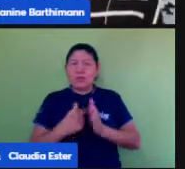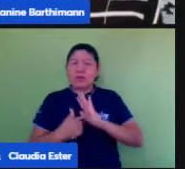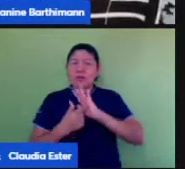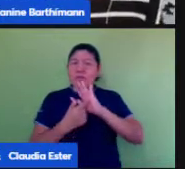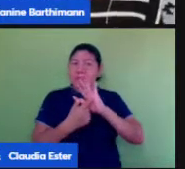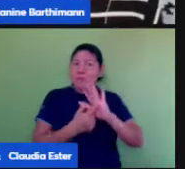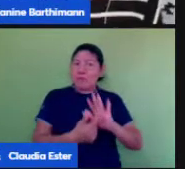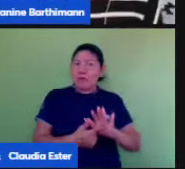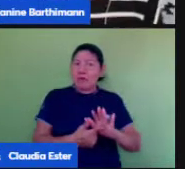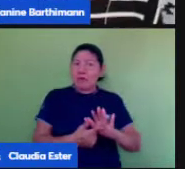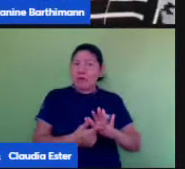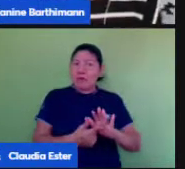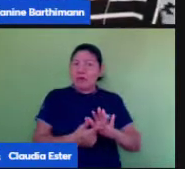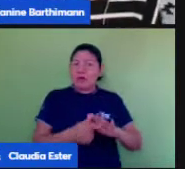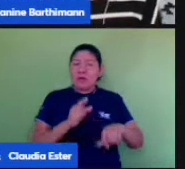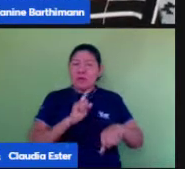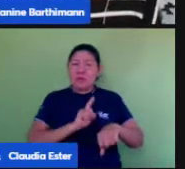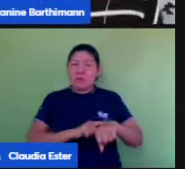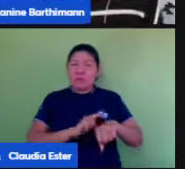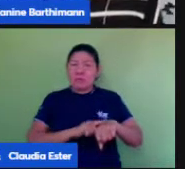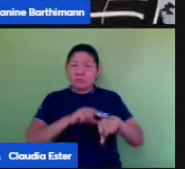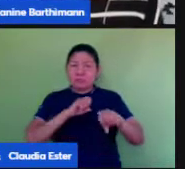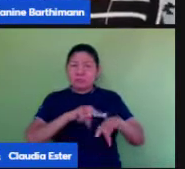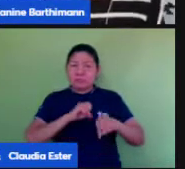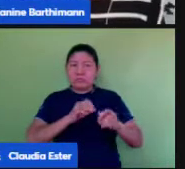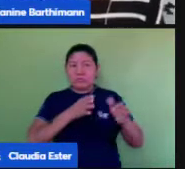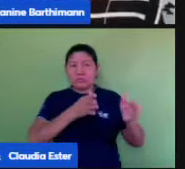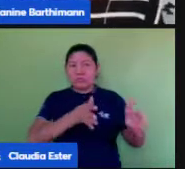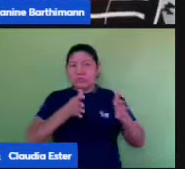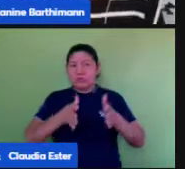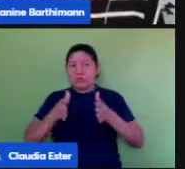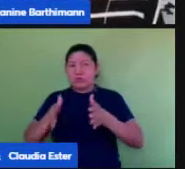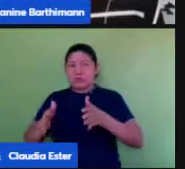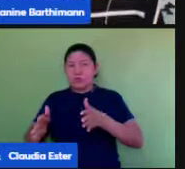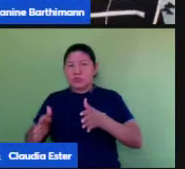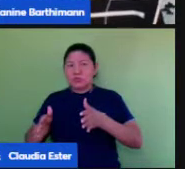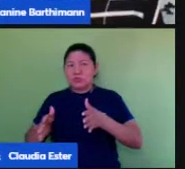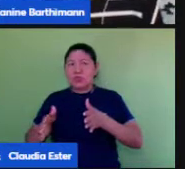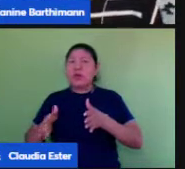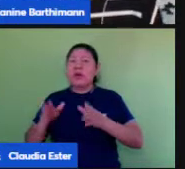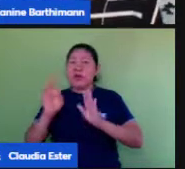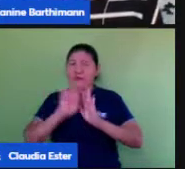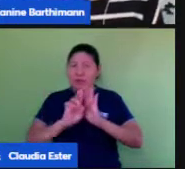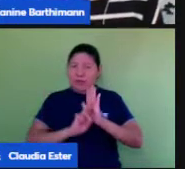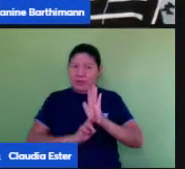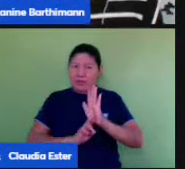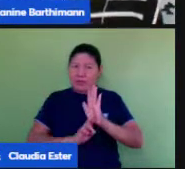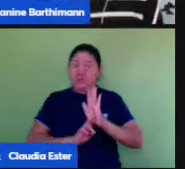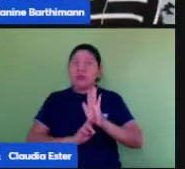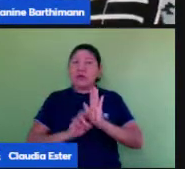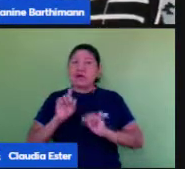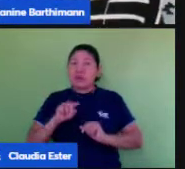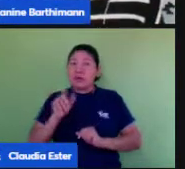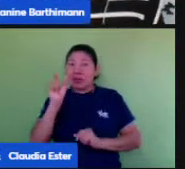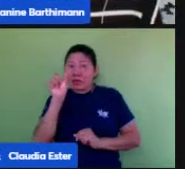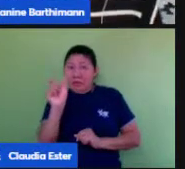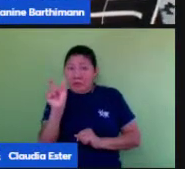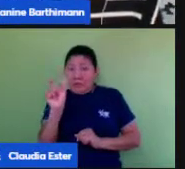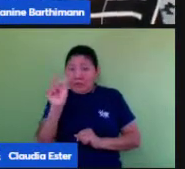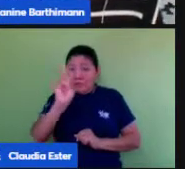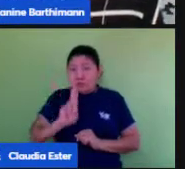ensino escalonado como uma modalidade de ensino. Então, essas palavras são palavras utilizadas por nós. O que